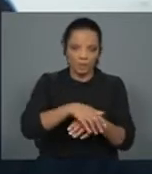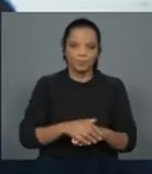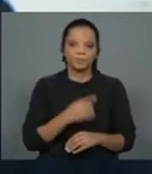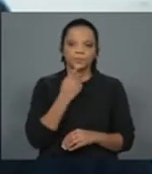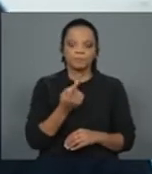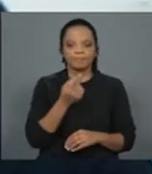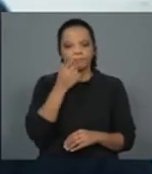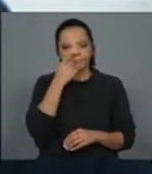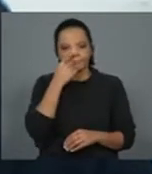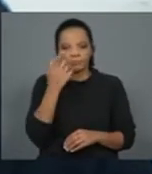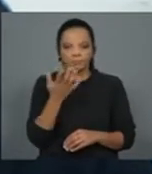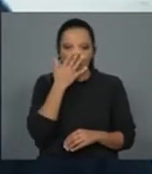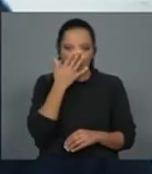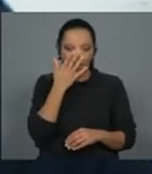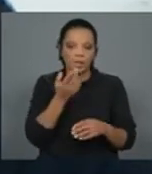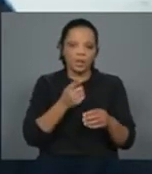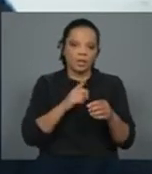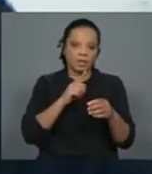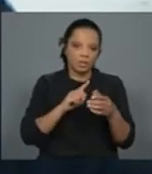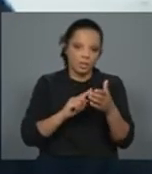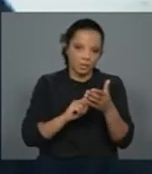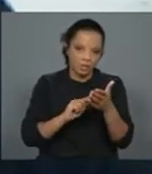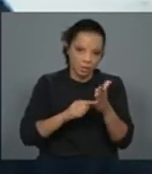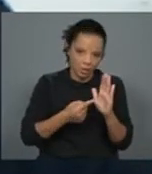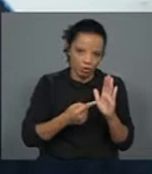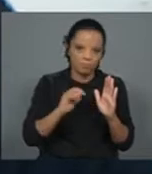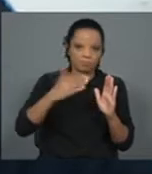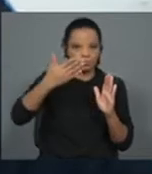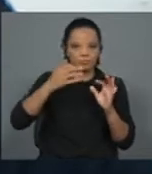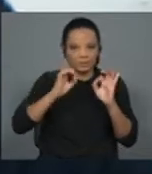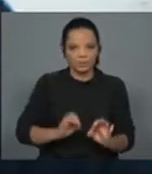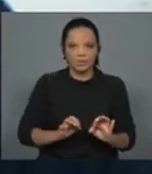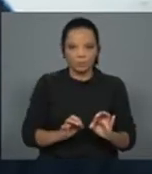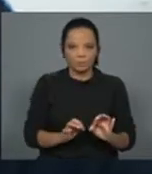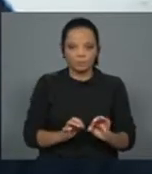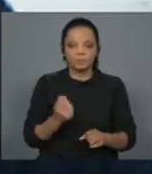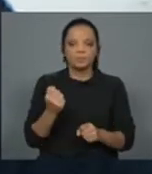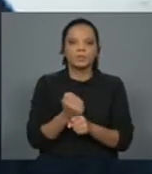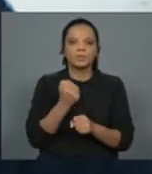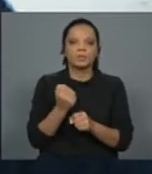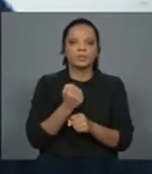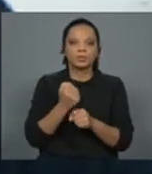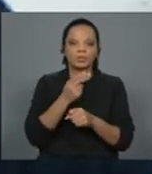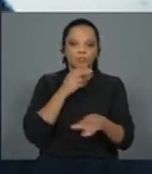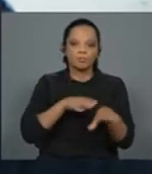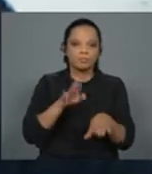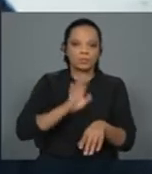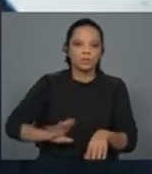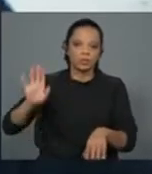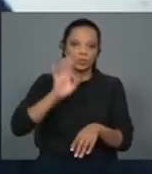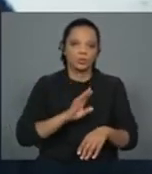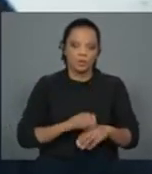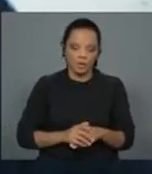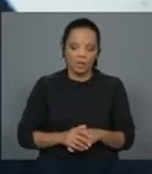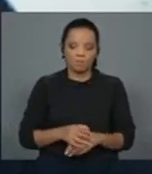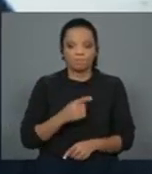que é o primeiro teste, portanto, só já na segunda metade do século XX é que temos um primeiro teste a sério a um serviço sismológico nacional. E que